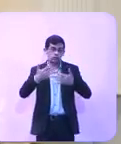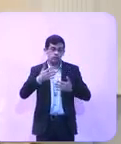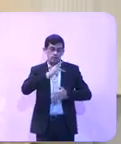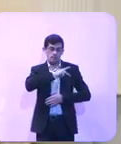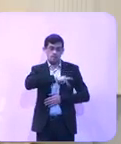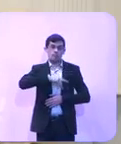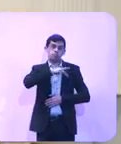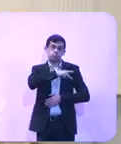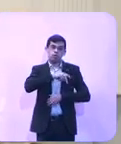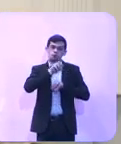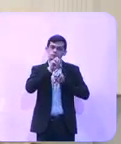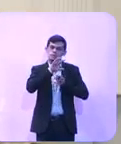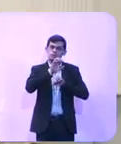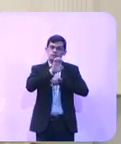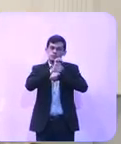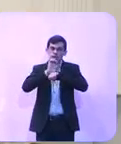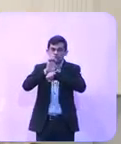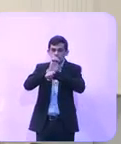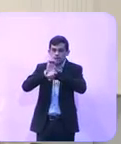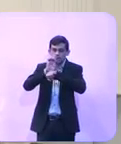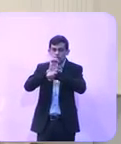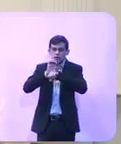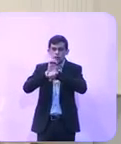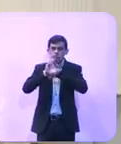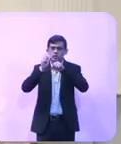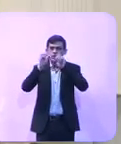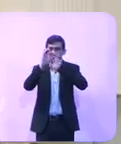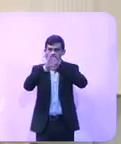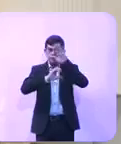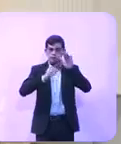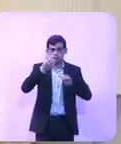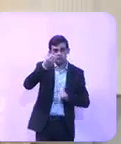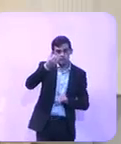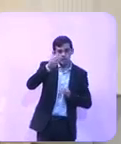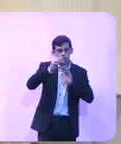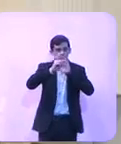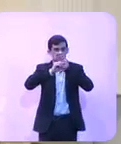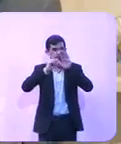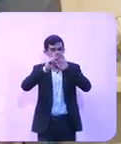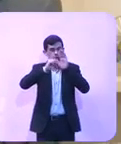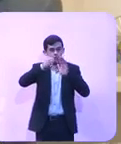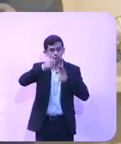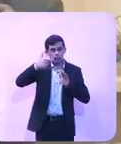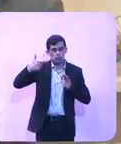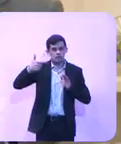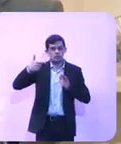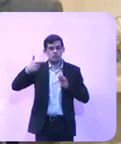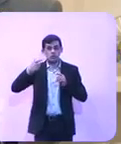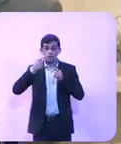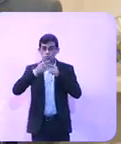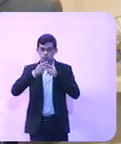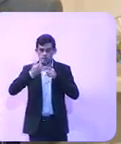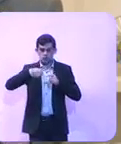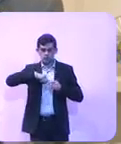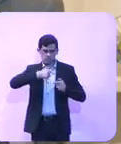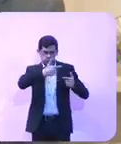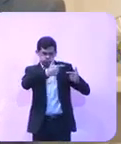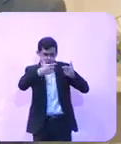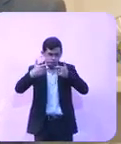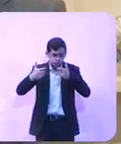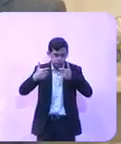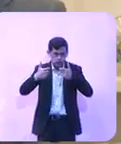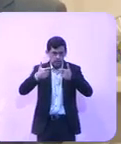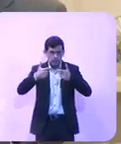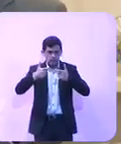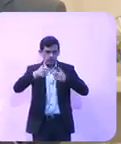apóstolo Paulo ensinou isso em Efésios. Ele diz, capítulo 6, versículo 12, porque a nossa luta